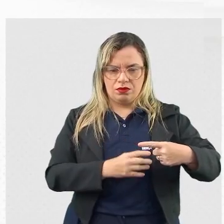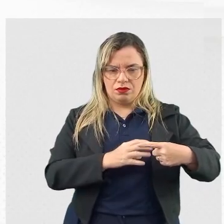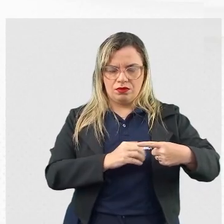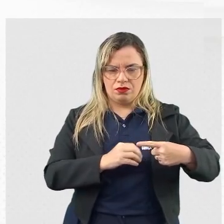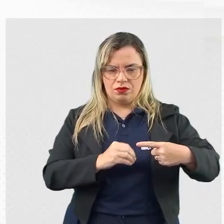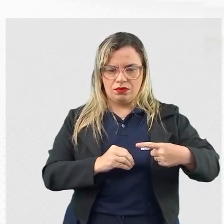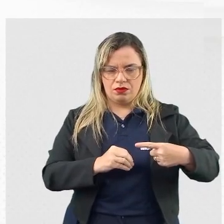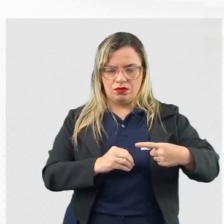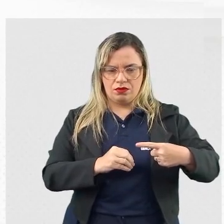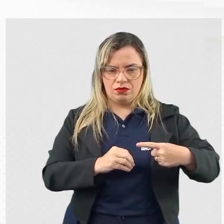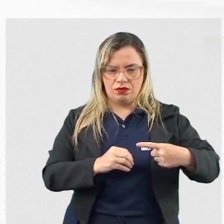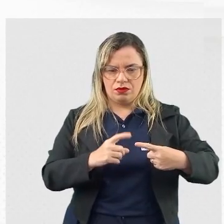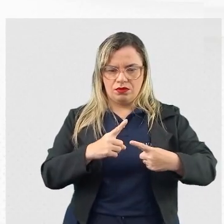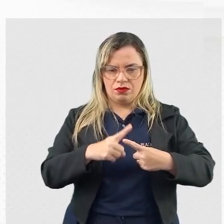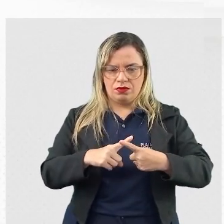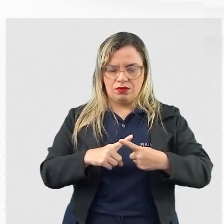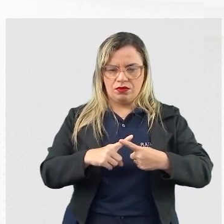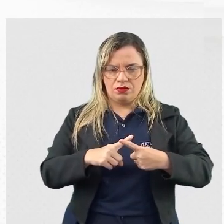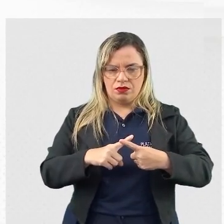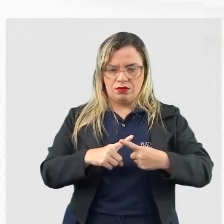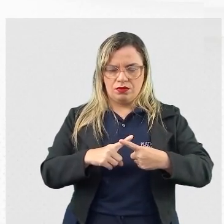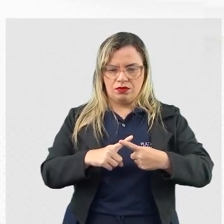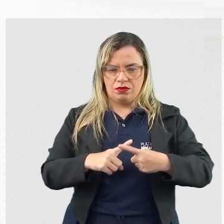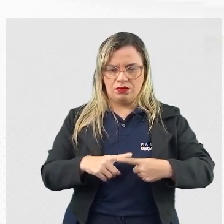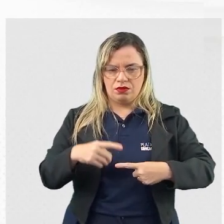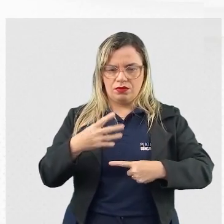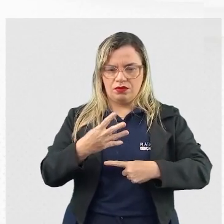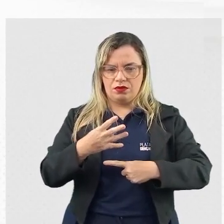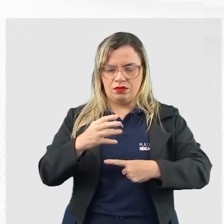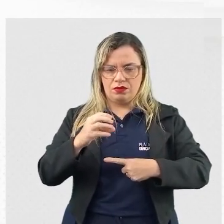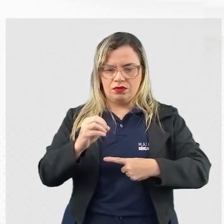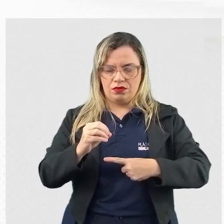certo? Multiplicado por 40